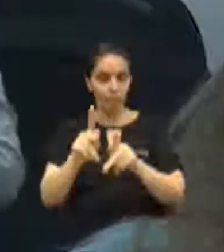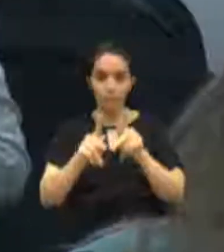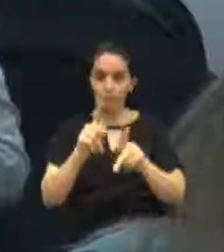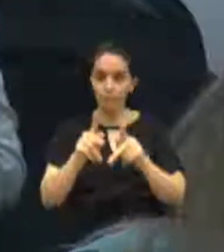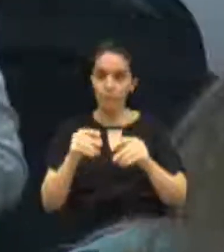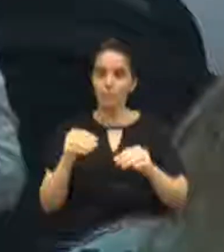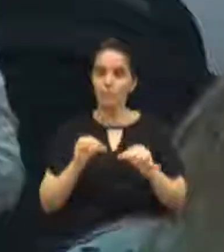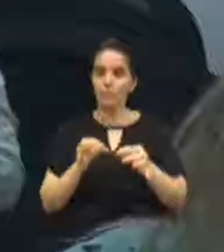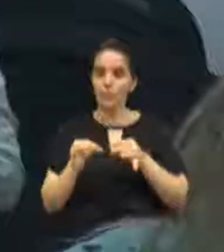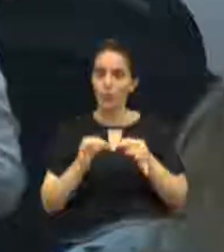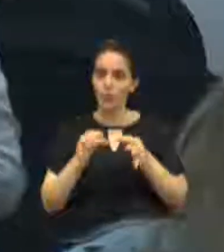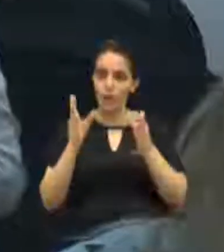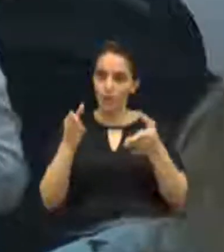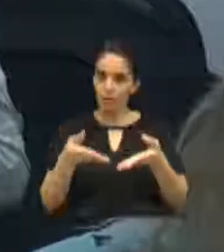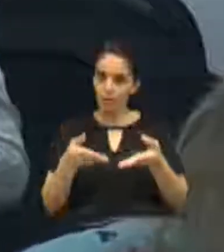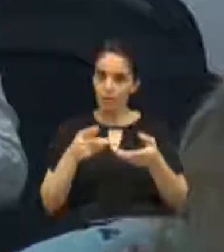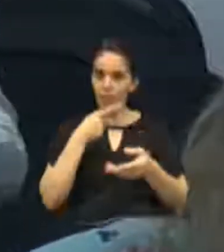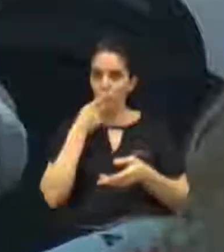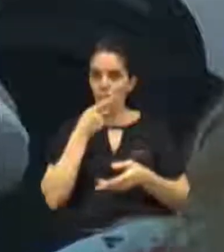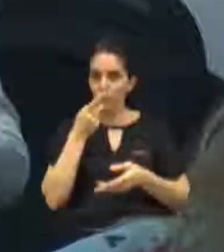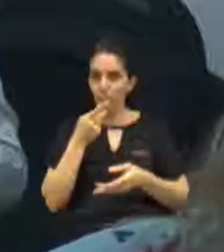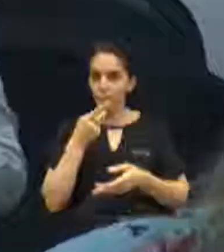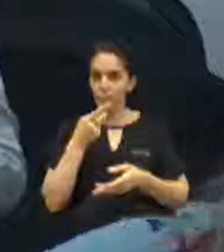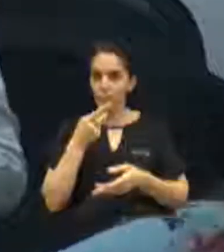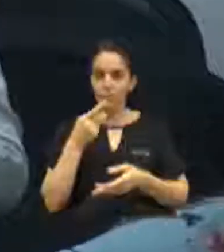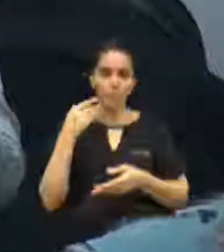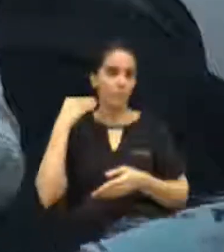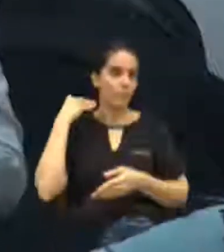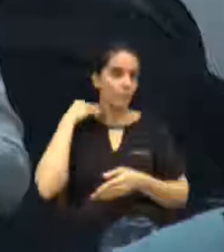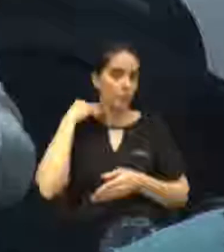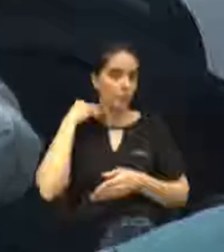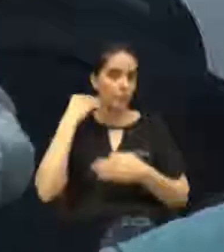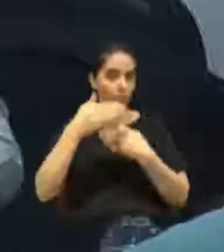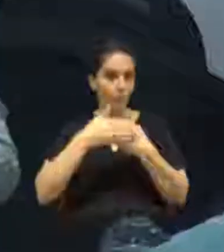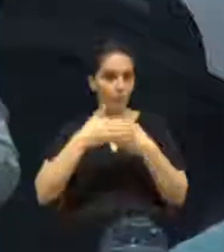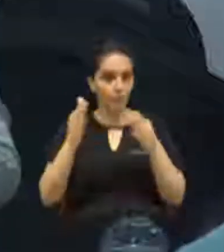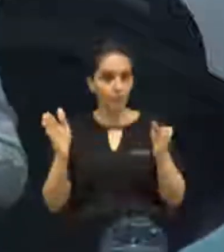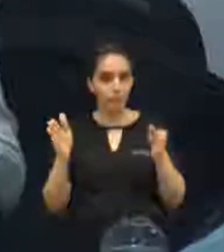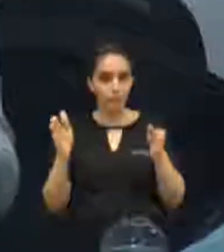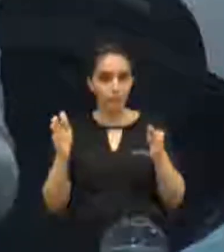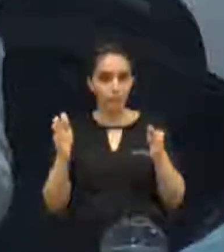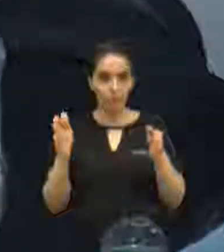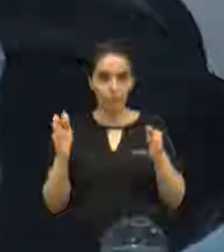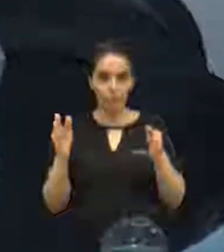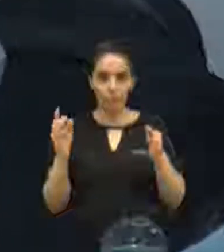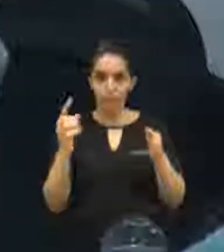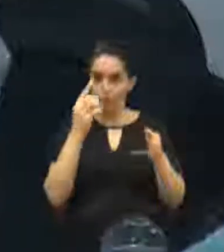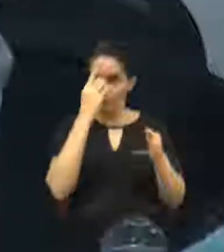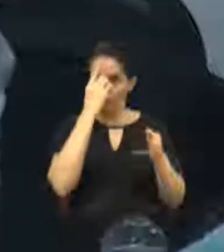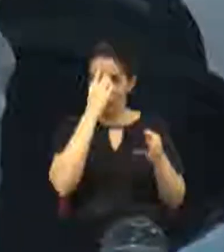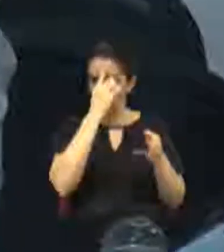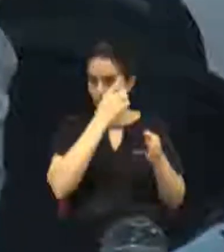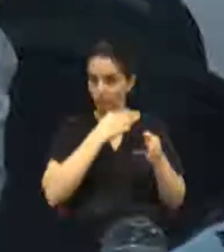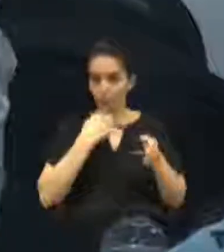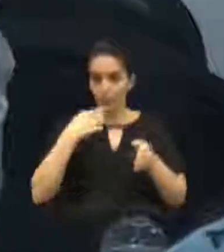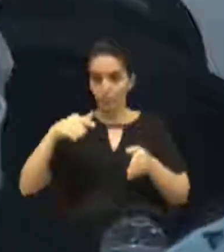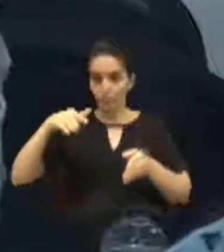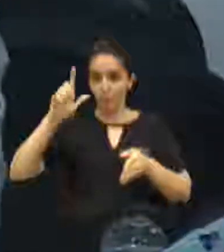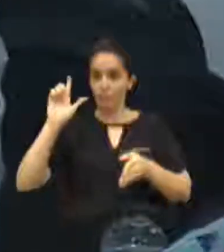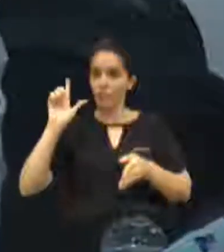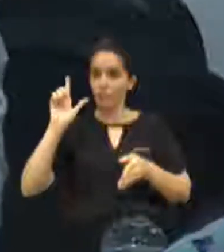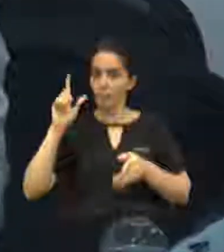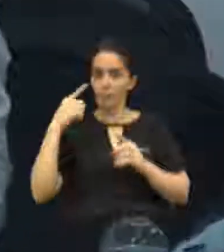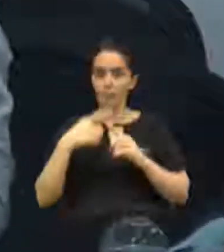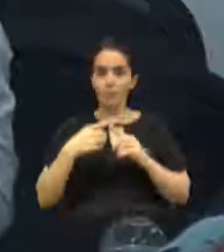caso, ele faz com que a rede bancária venha a abrir meia hora mais cedo. Hoje nós temos os bancos abrindo